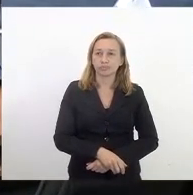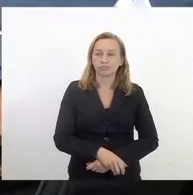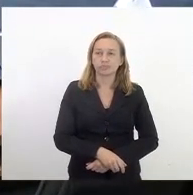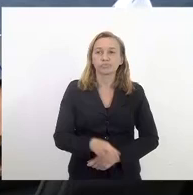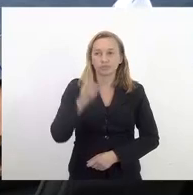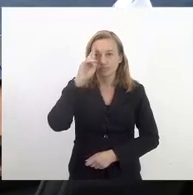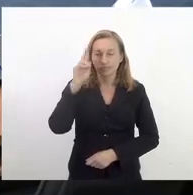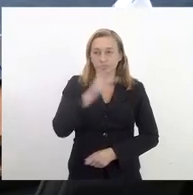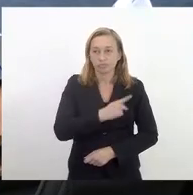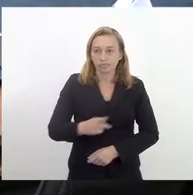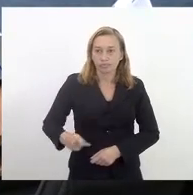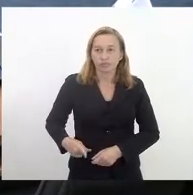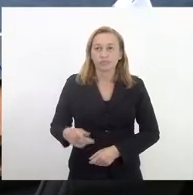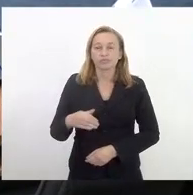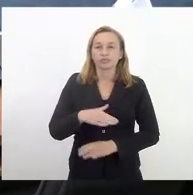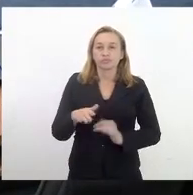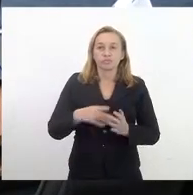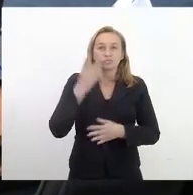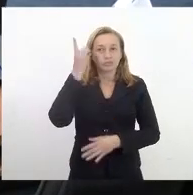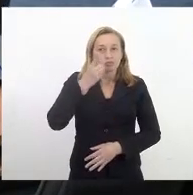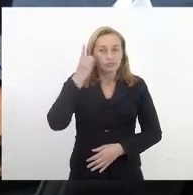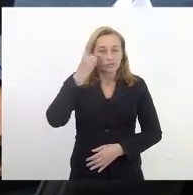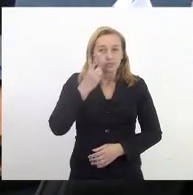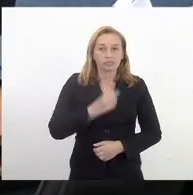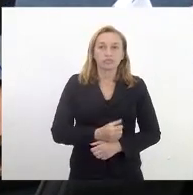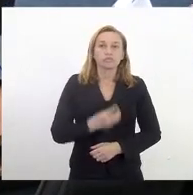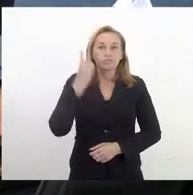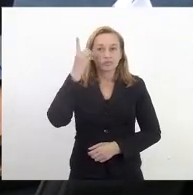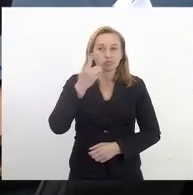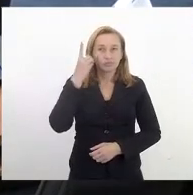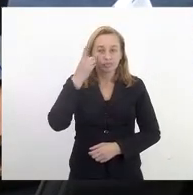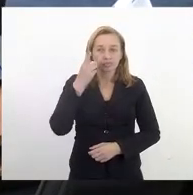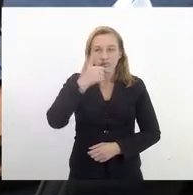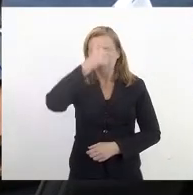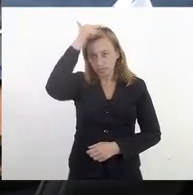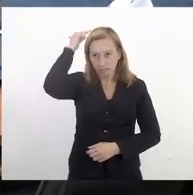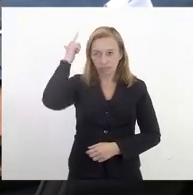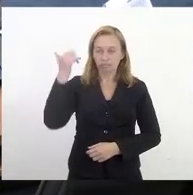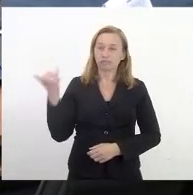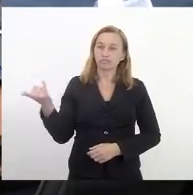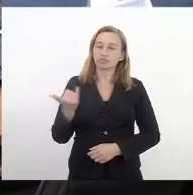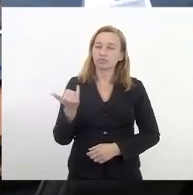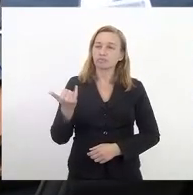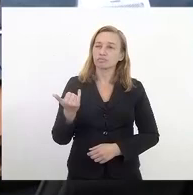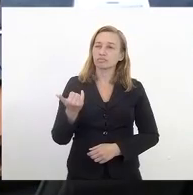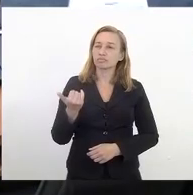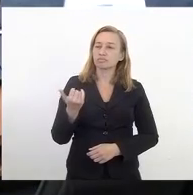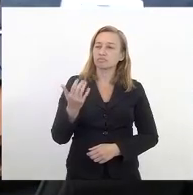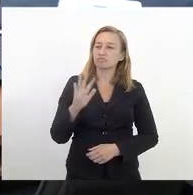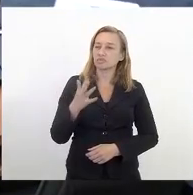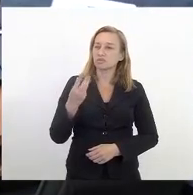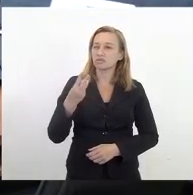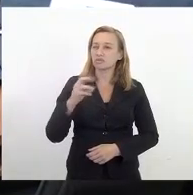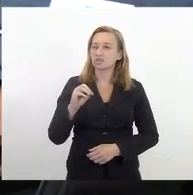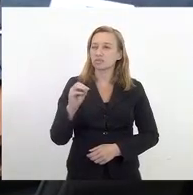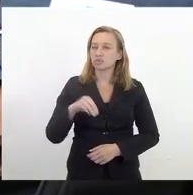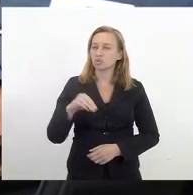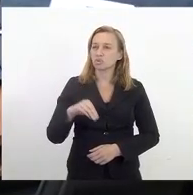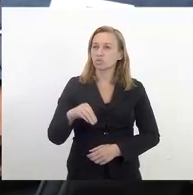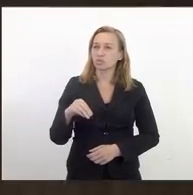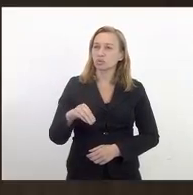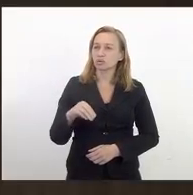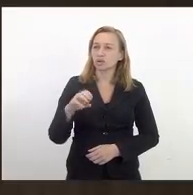o senhor presidente senhoras deputadas e senhores deputados Deputado Luiz Paulo me deu agora a cerca de meia-hora o editorial